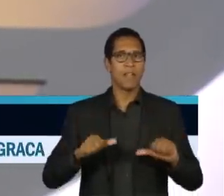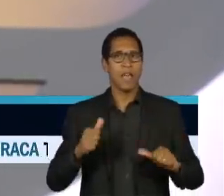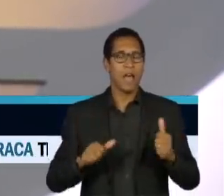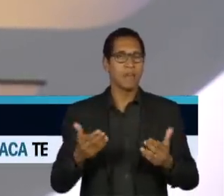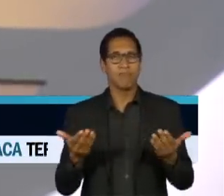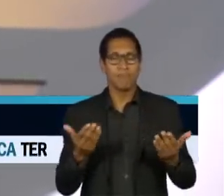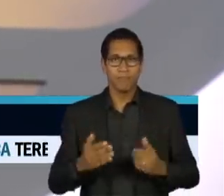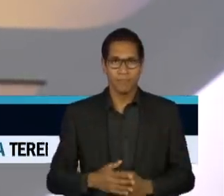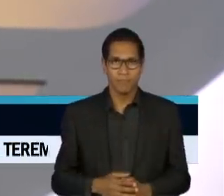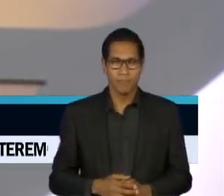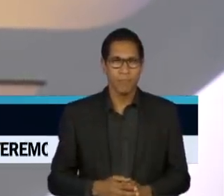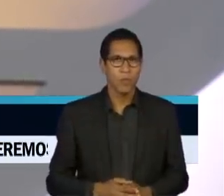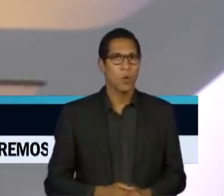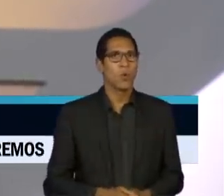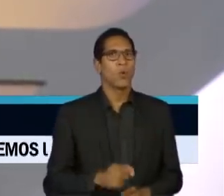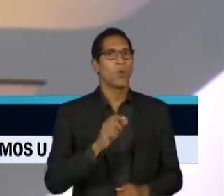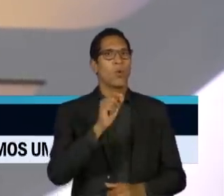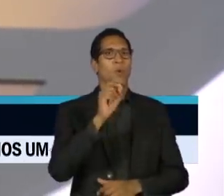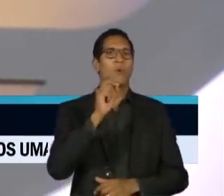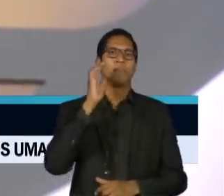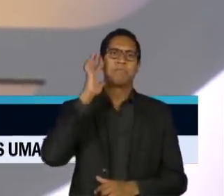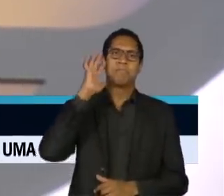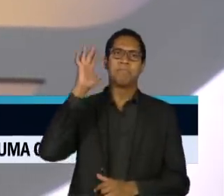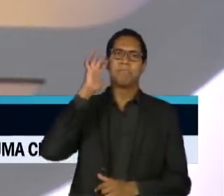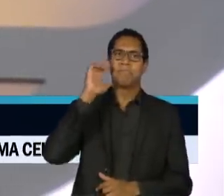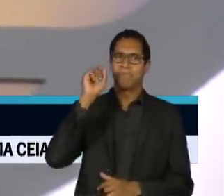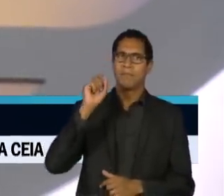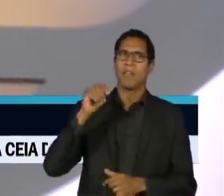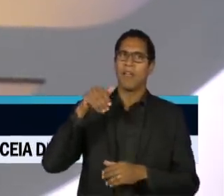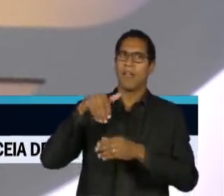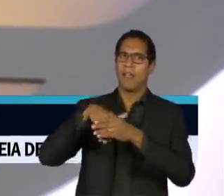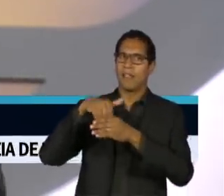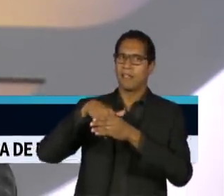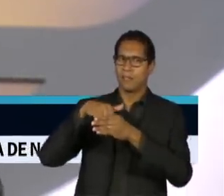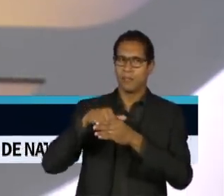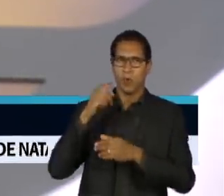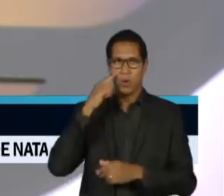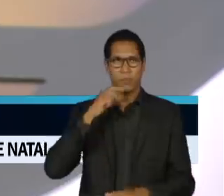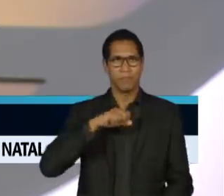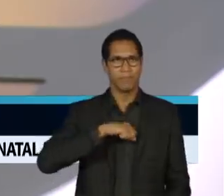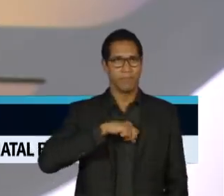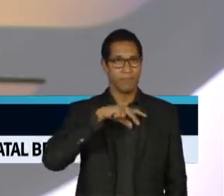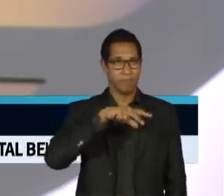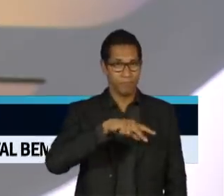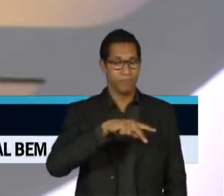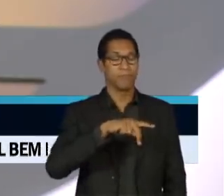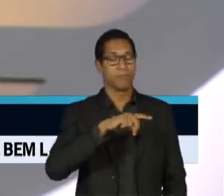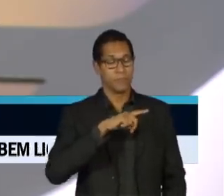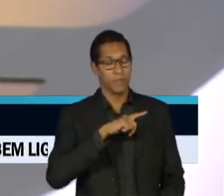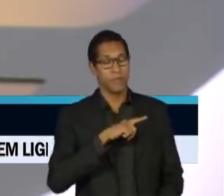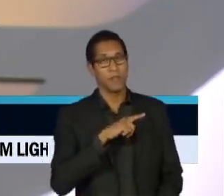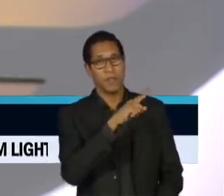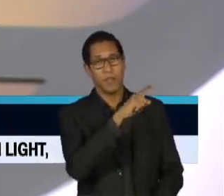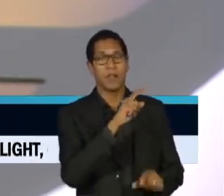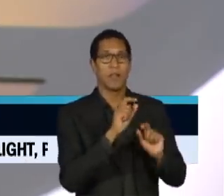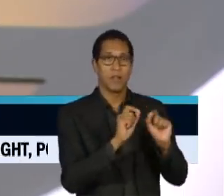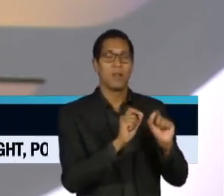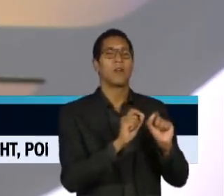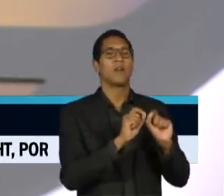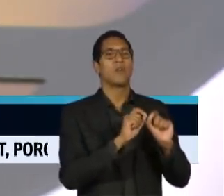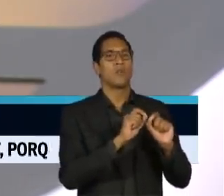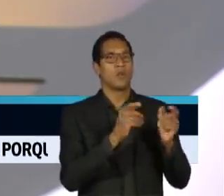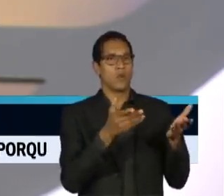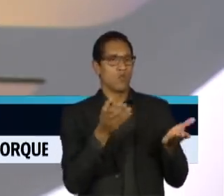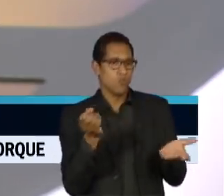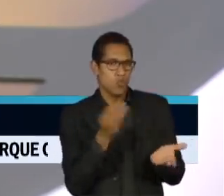é a eleição. A gente vê, por exemplo, em Portugal, o parlamento foi dissolvido e vamos ter eleição no final de